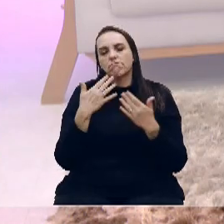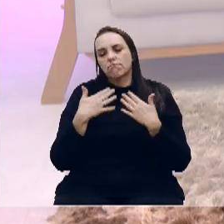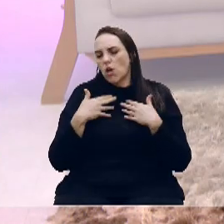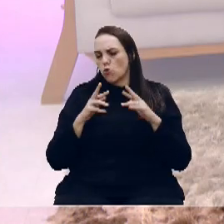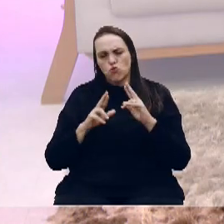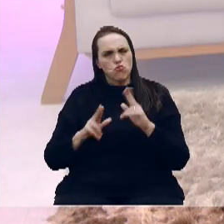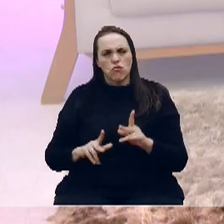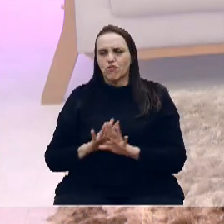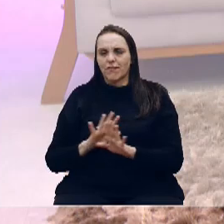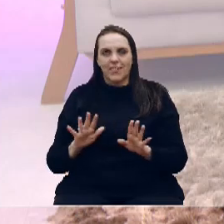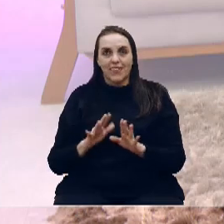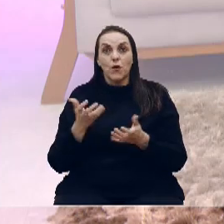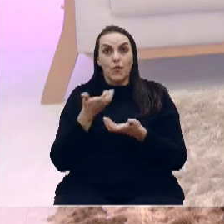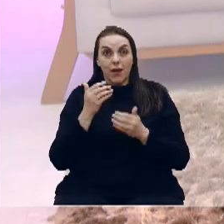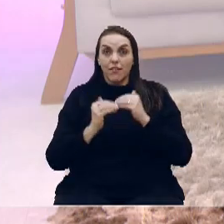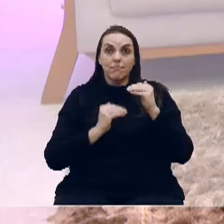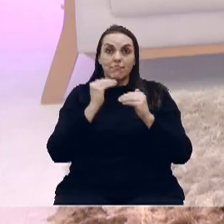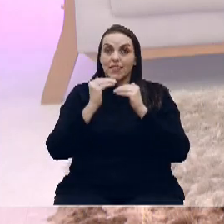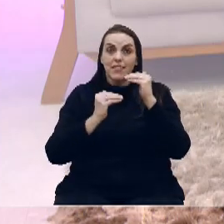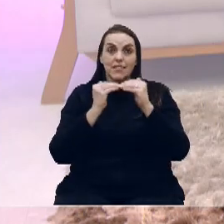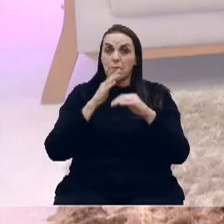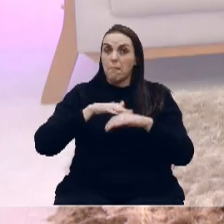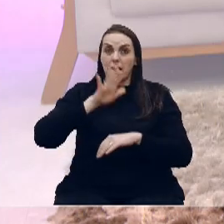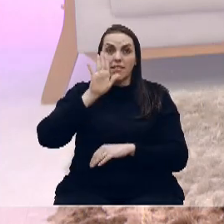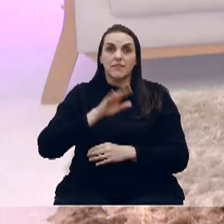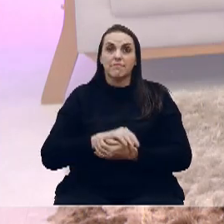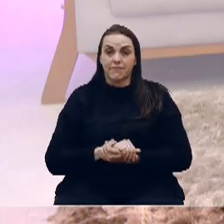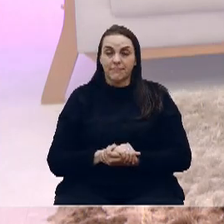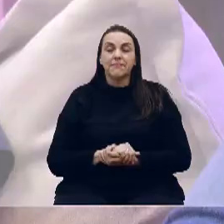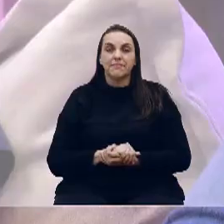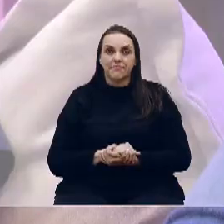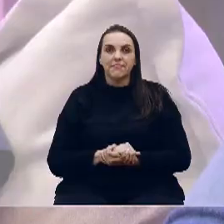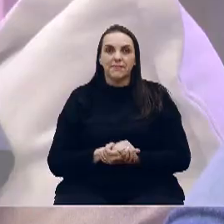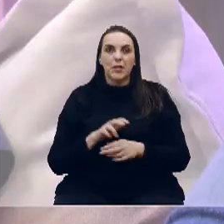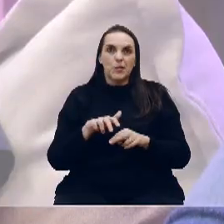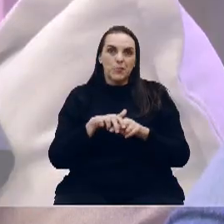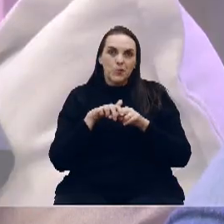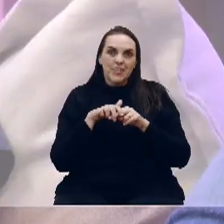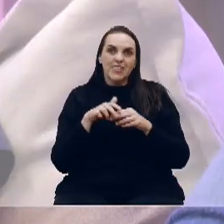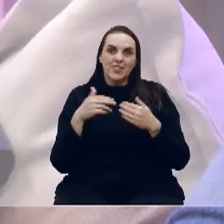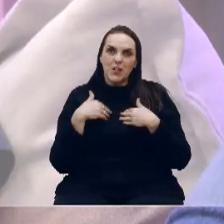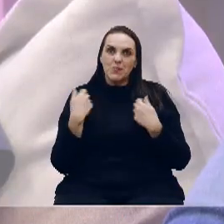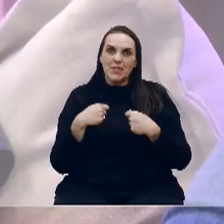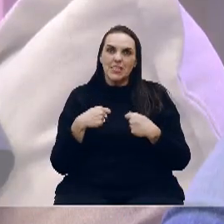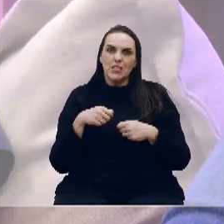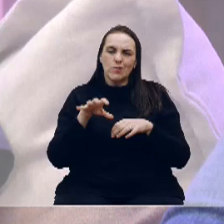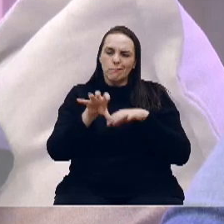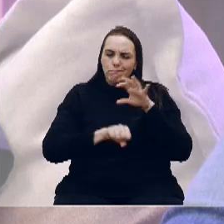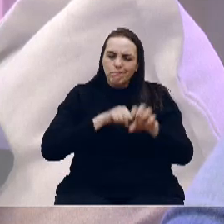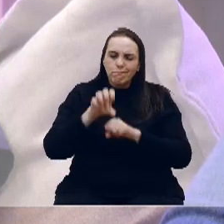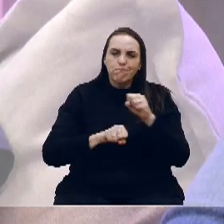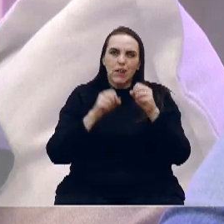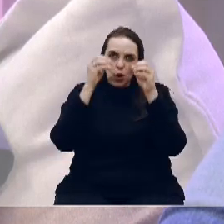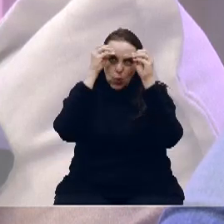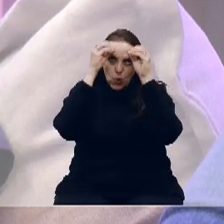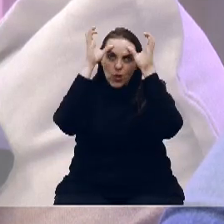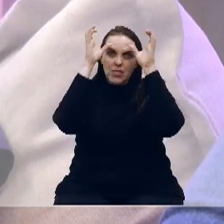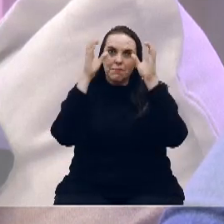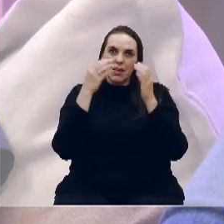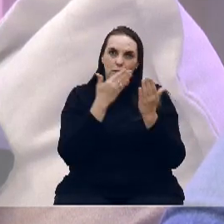quero crescer ainda mais. E para isso eu tenho que buscar conhecimento,